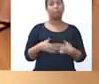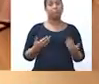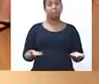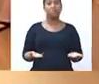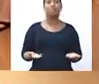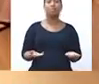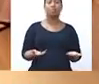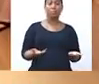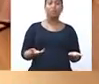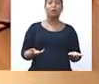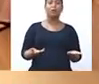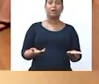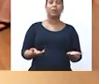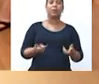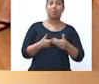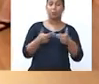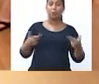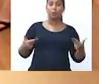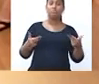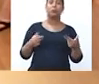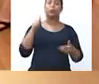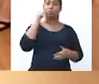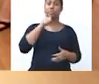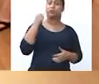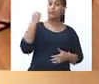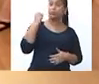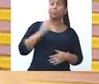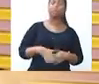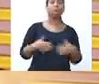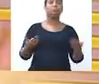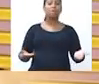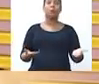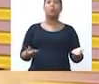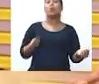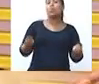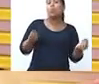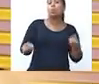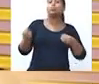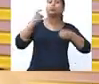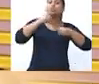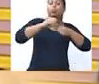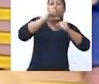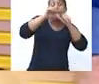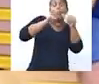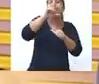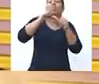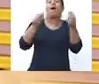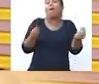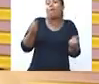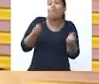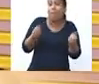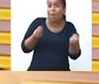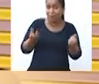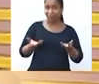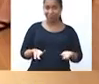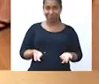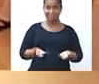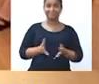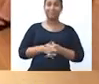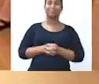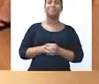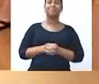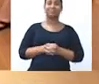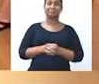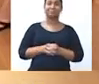mais hermética a situação. A questão feminina, né? Mônica, e como a gente pode reverter isso? Pensando em como? Como é